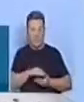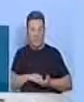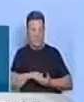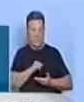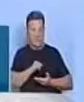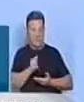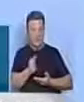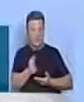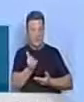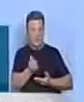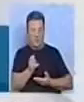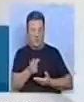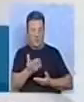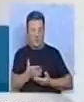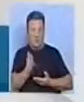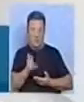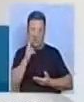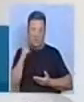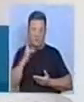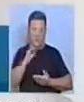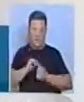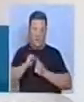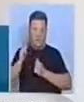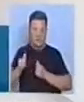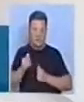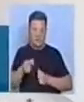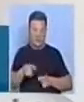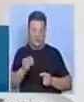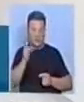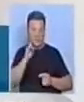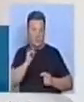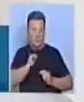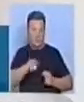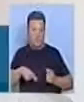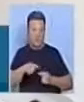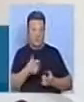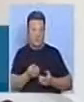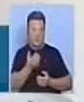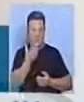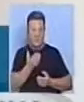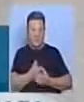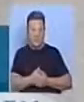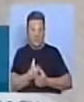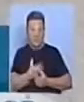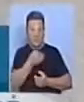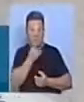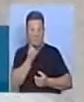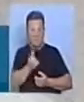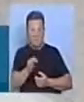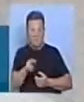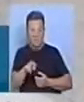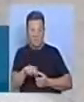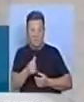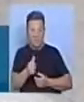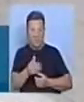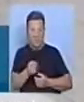nossa Bienal está a chegar mais longe e isso tem sido muito importante para nós. Muito obrigada. Eu vou agora falar com o Fernando